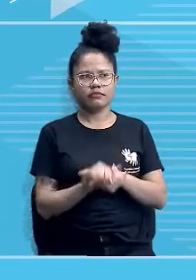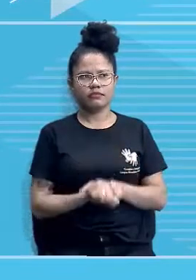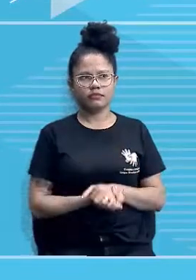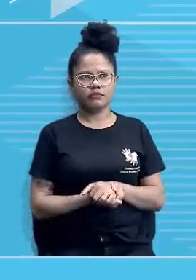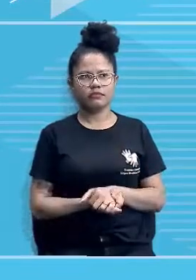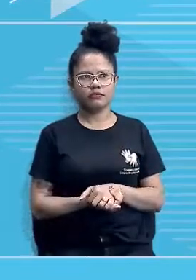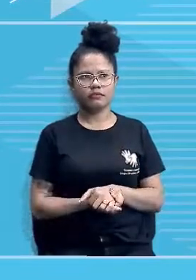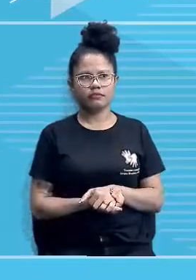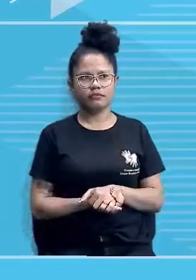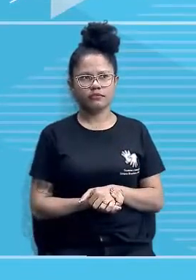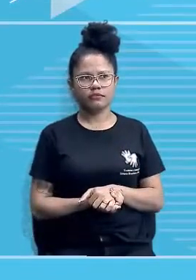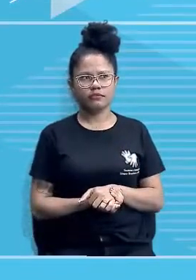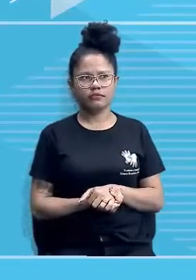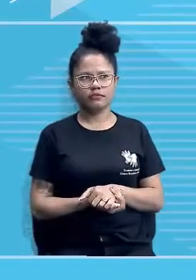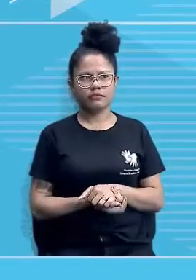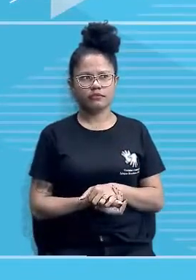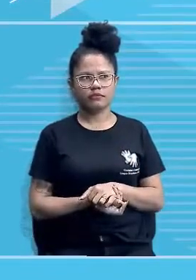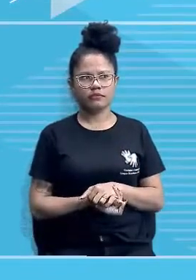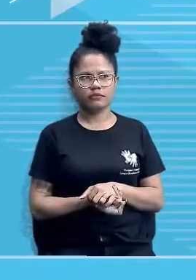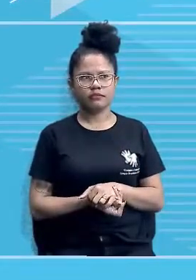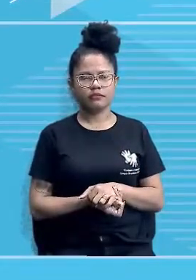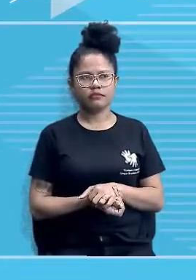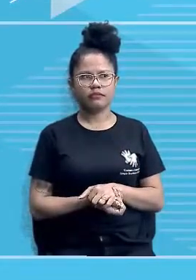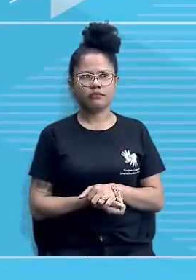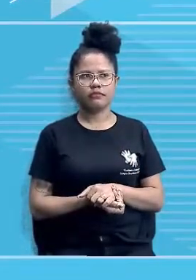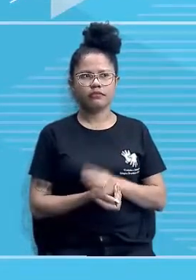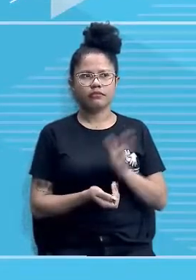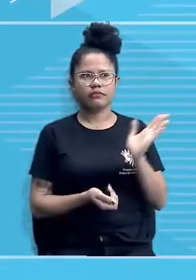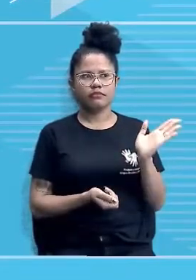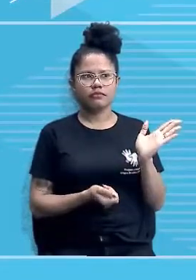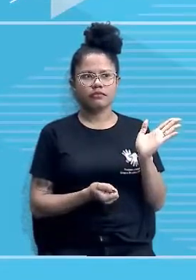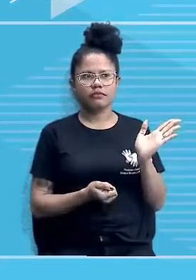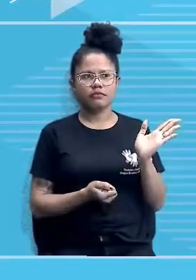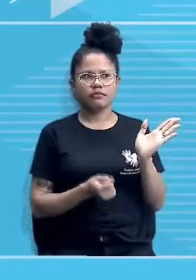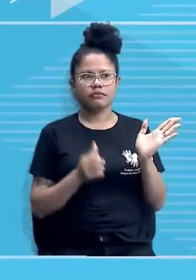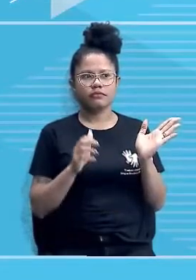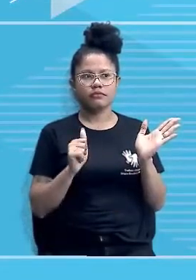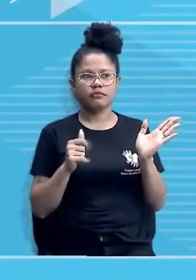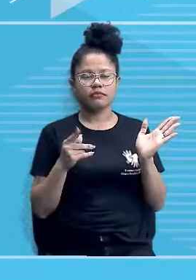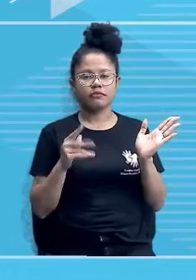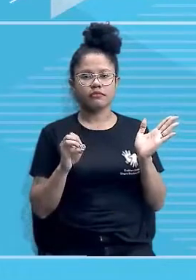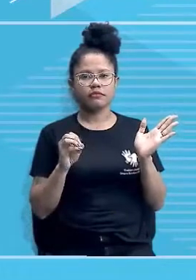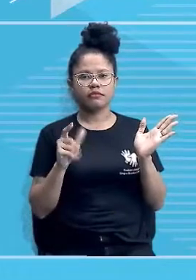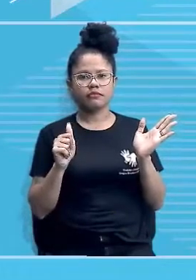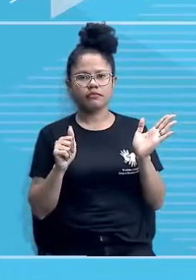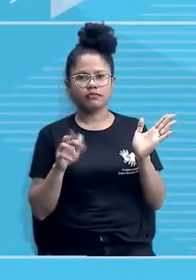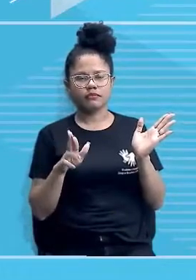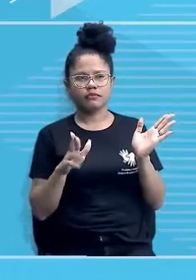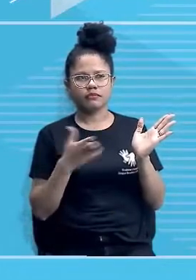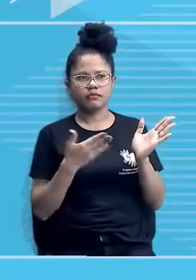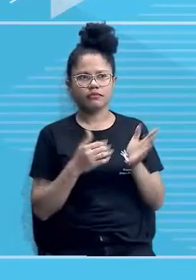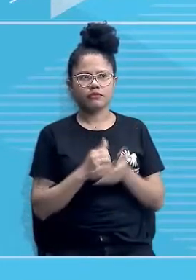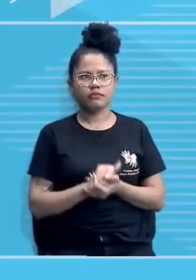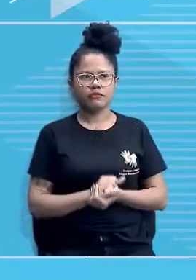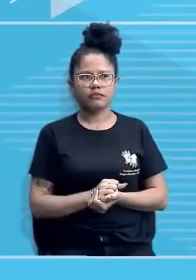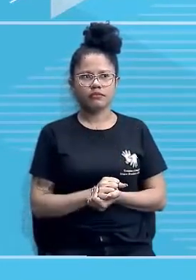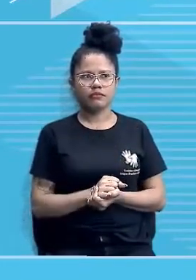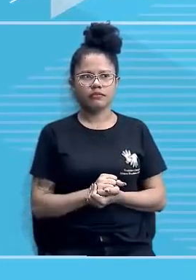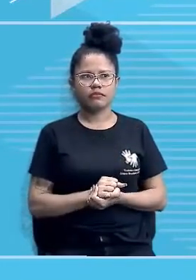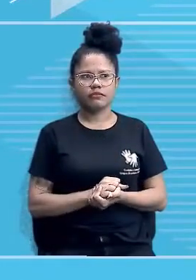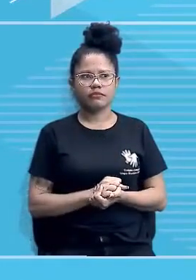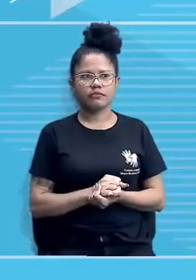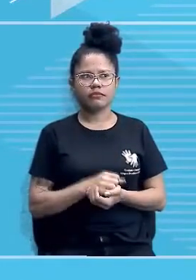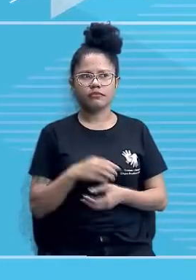benzeno pressão hidrocarboneto o benzeno ele é Apolar então ele tá perguntando aí ó